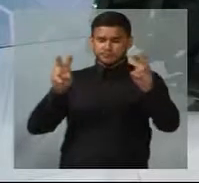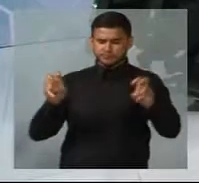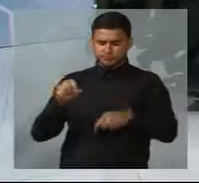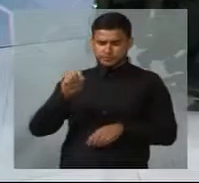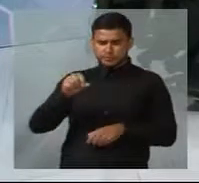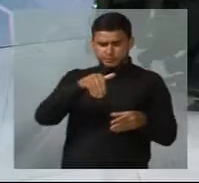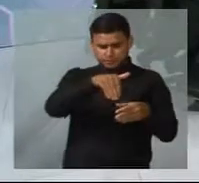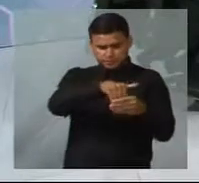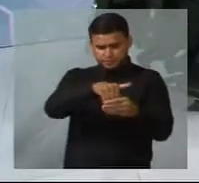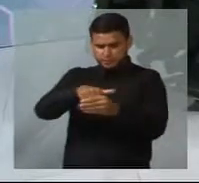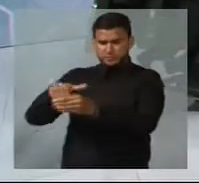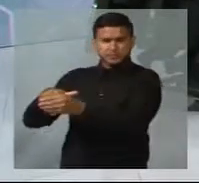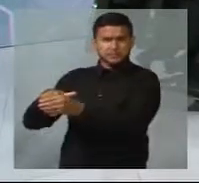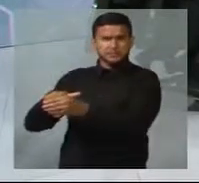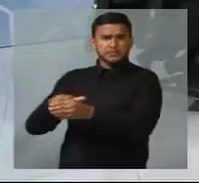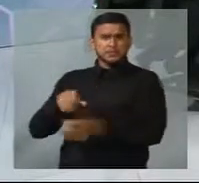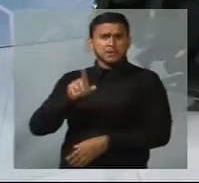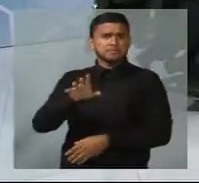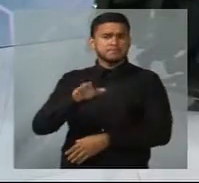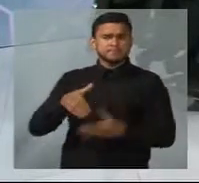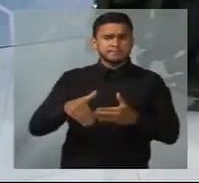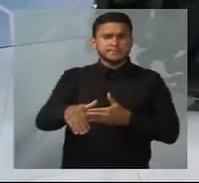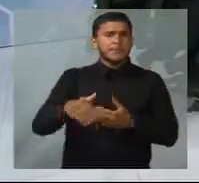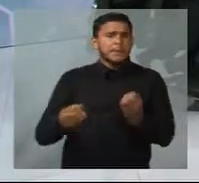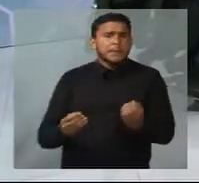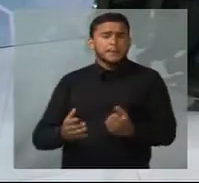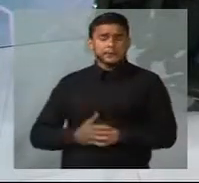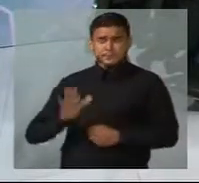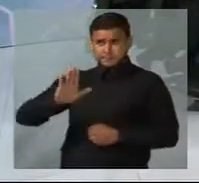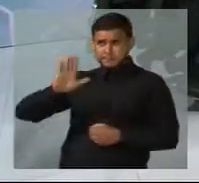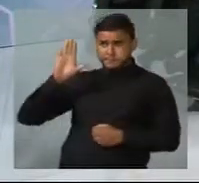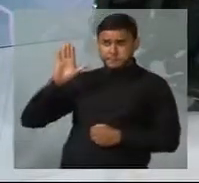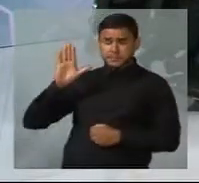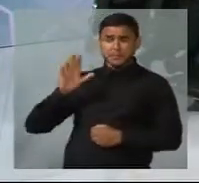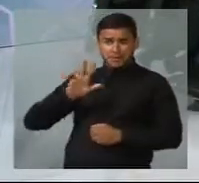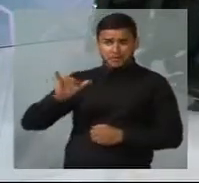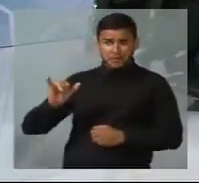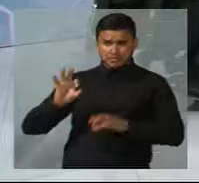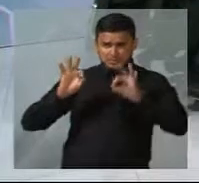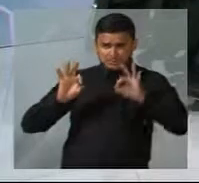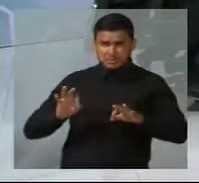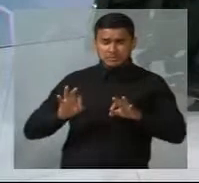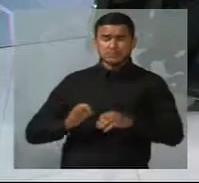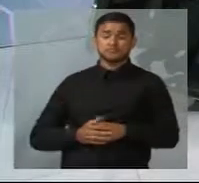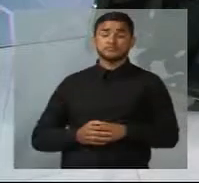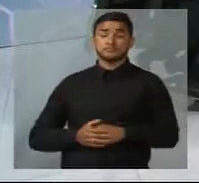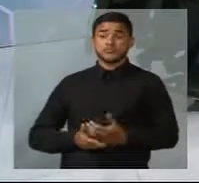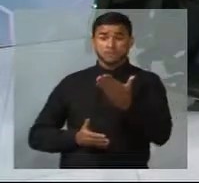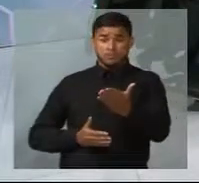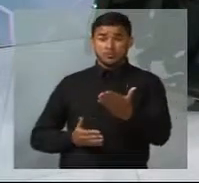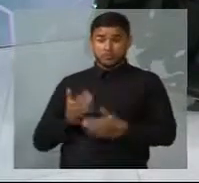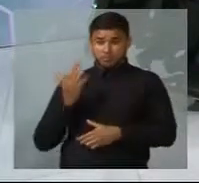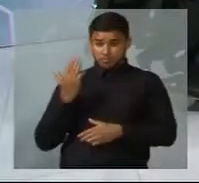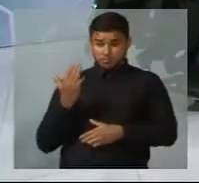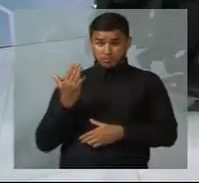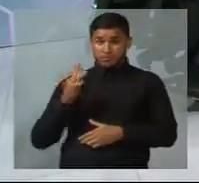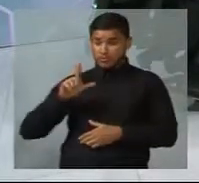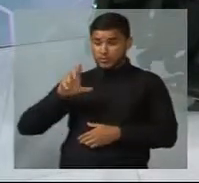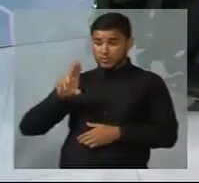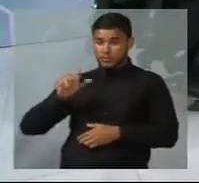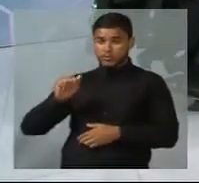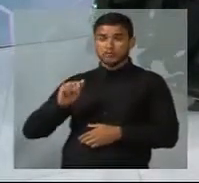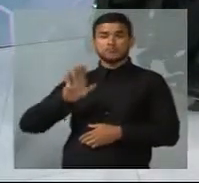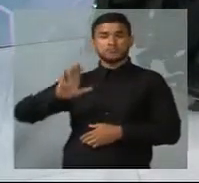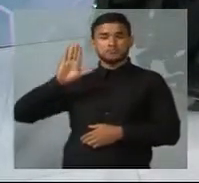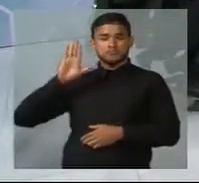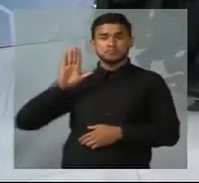o aspecto político eleitoral. O presidente Lula, com candidatura formal ou com candidatura